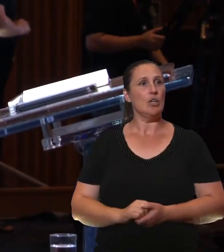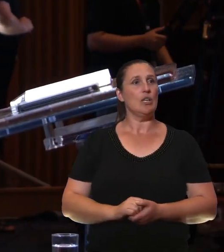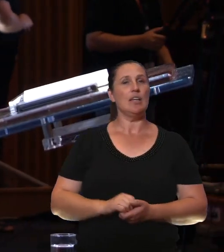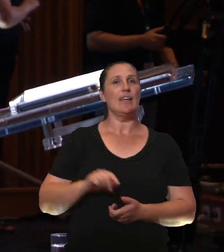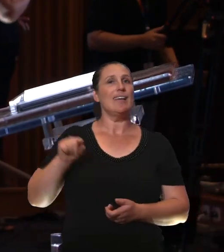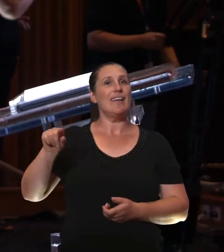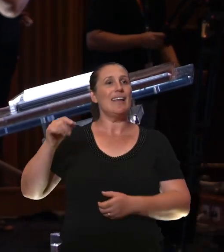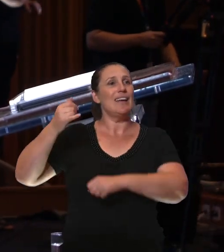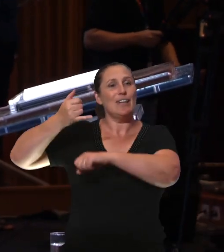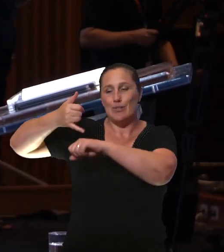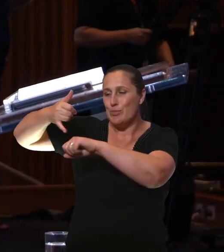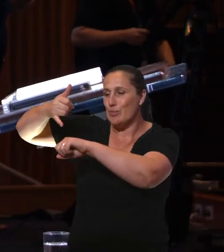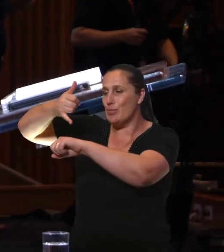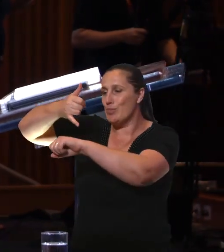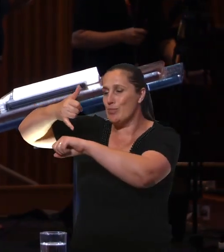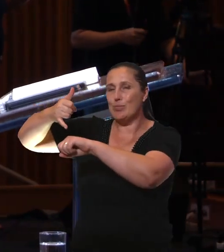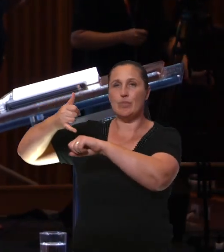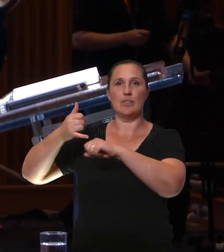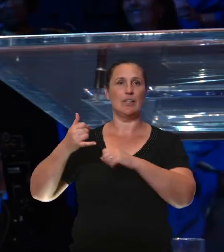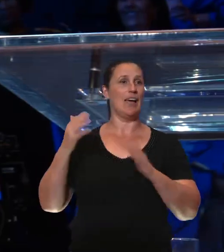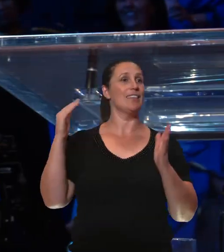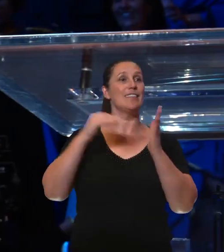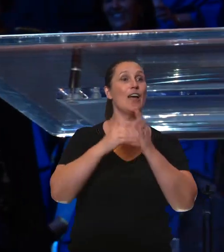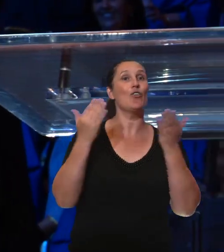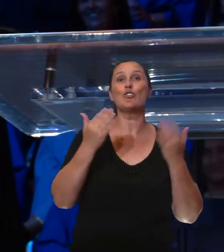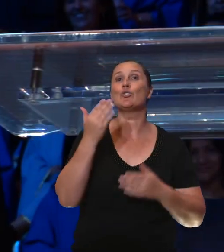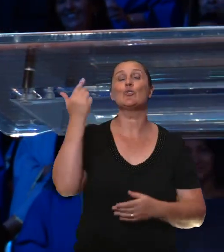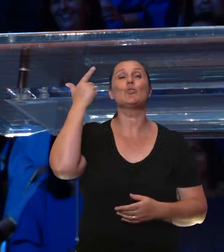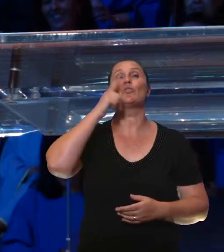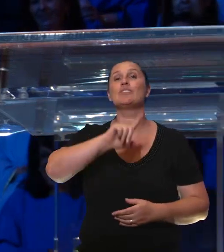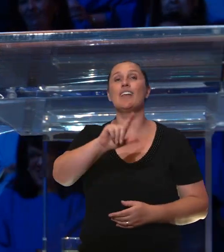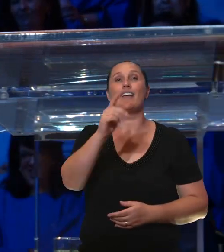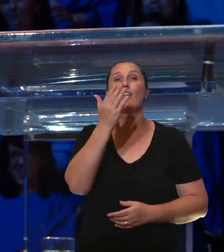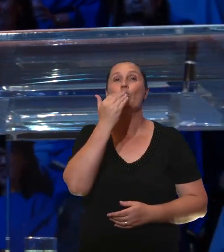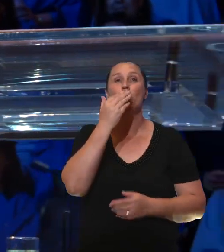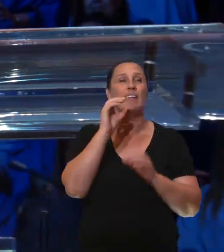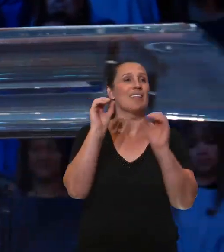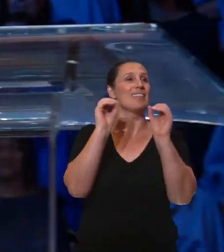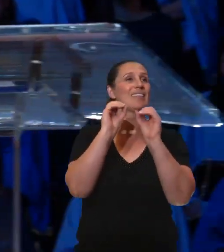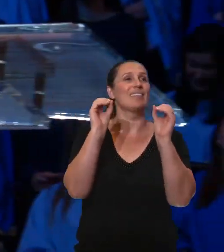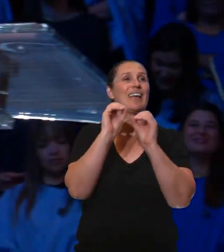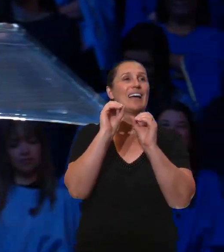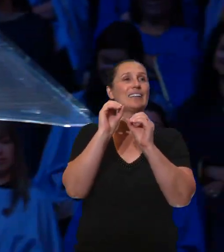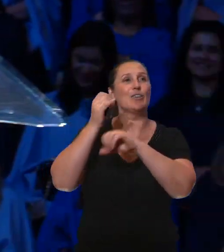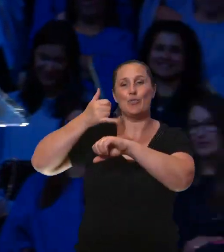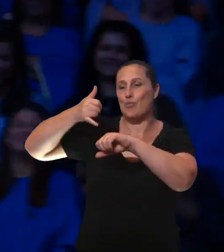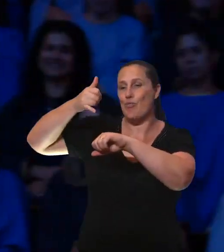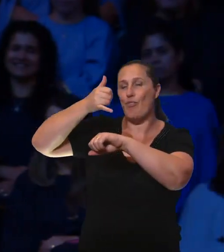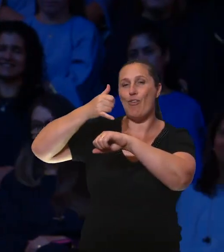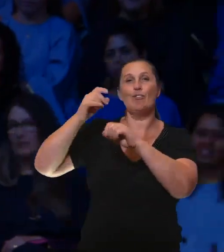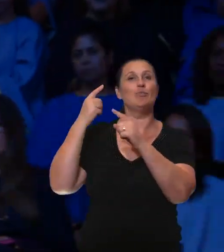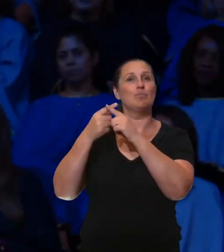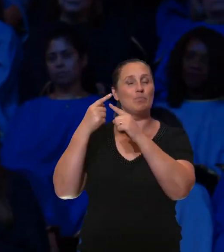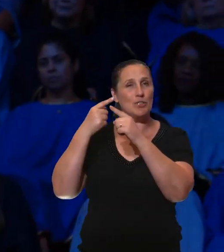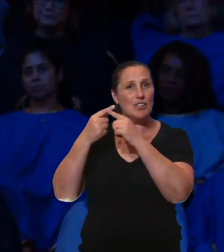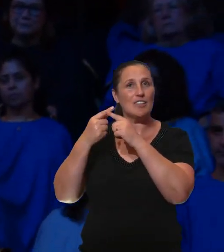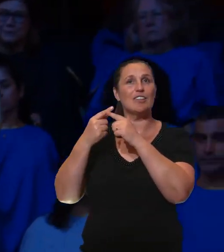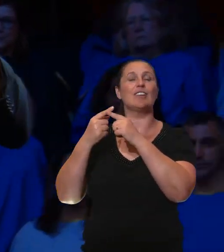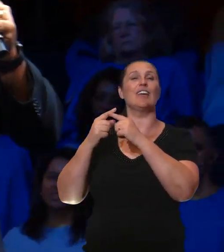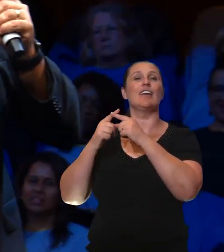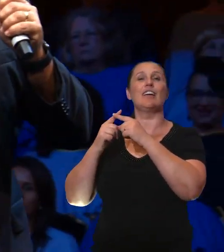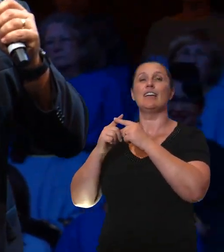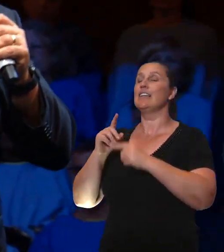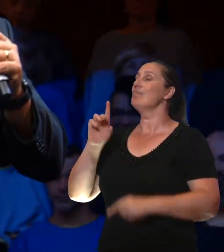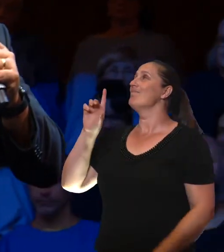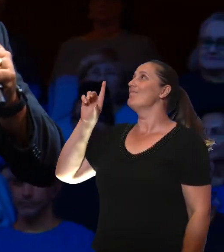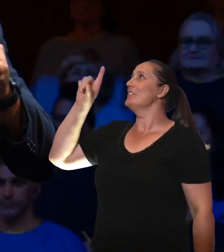com azeite. Eu estou falando diante do temor que eu tenho diante dos seus. Ele não come nada com azeite, porque foi